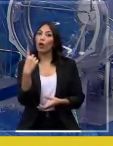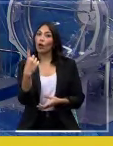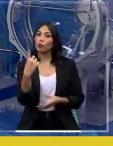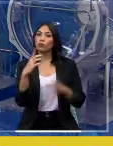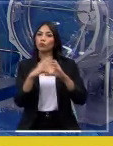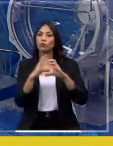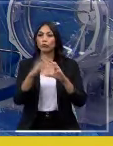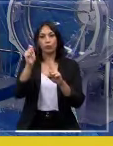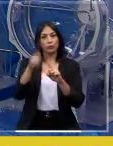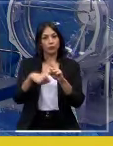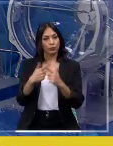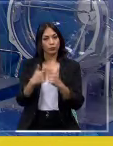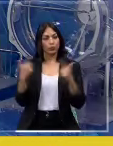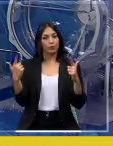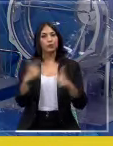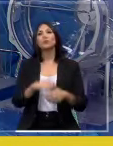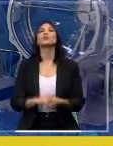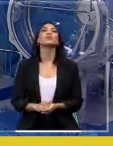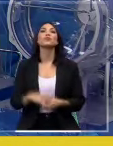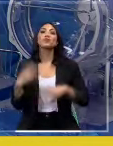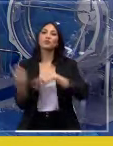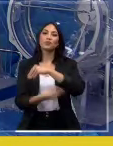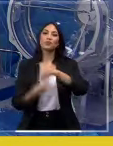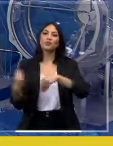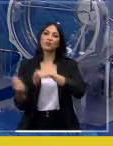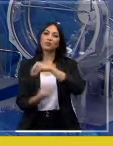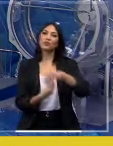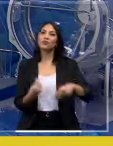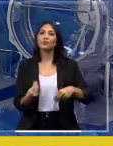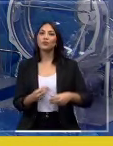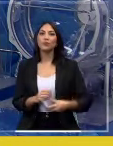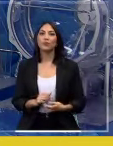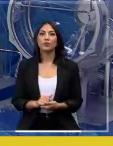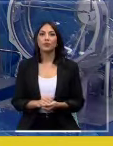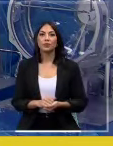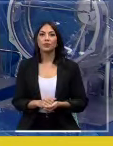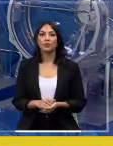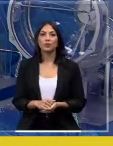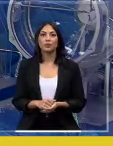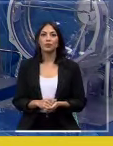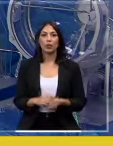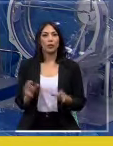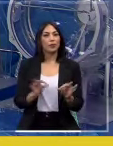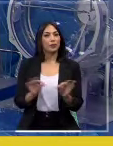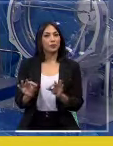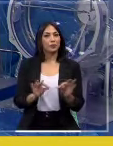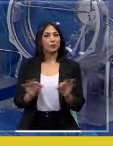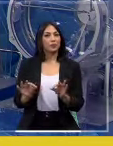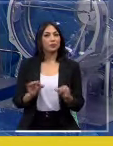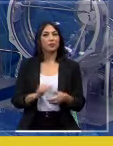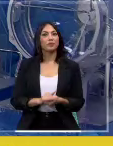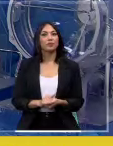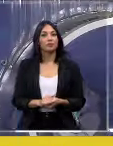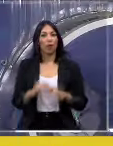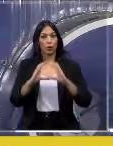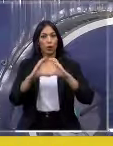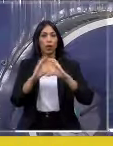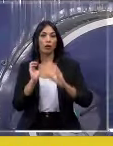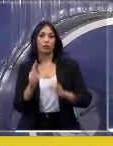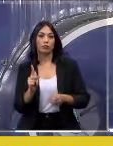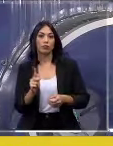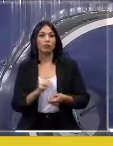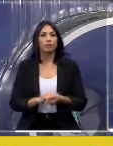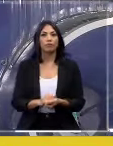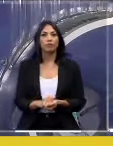uma bola o seu mês da sorte globo girando olá tudo preparado bolas